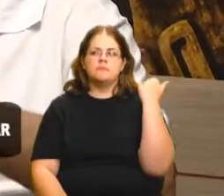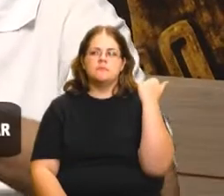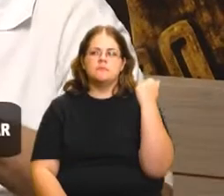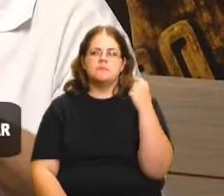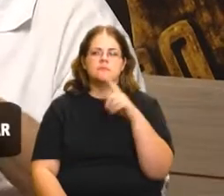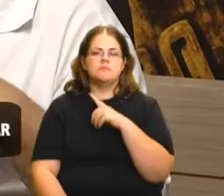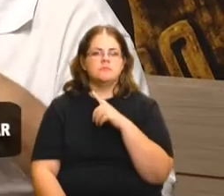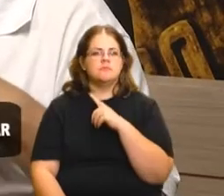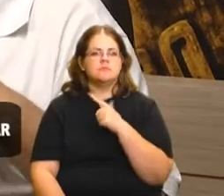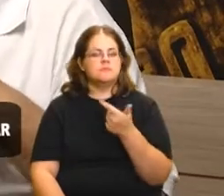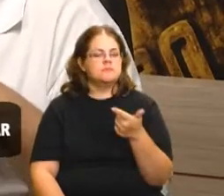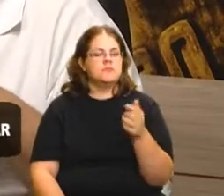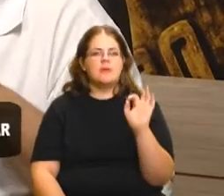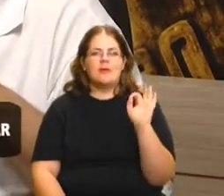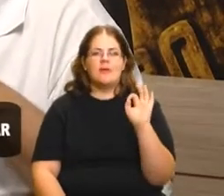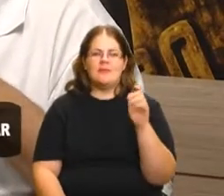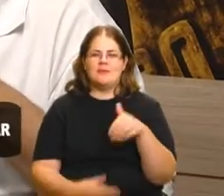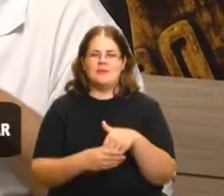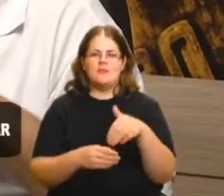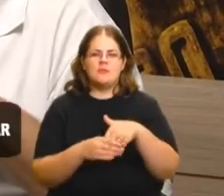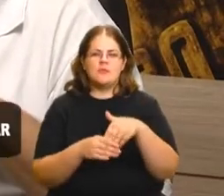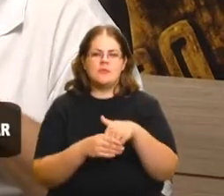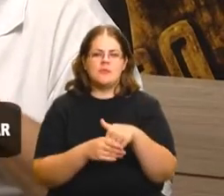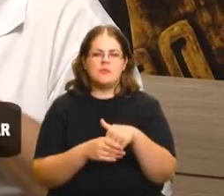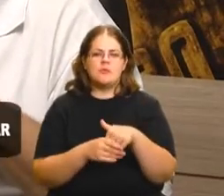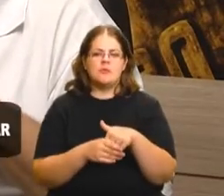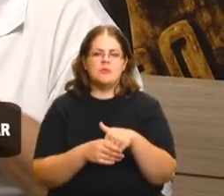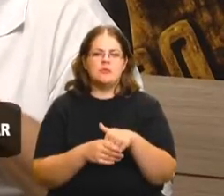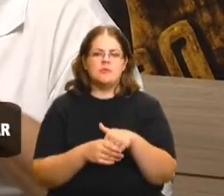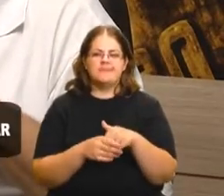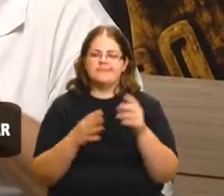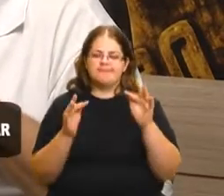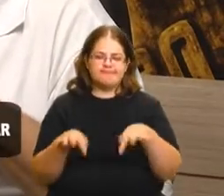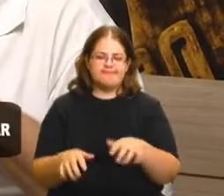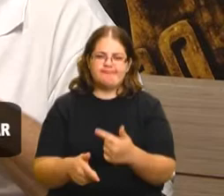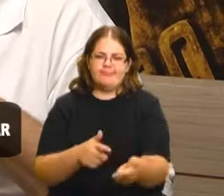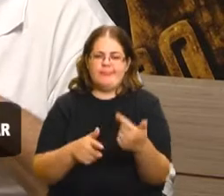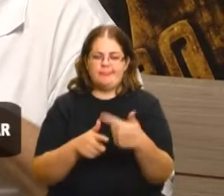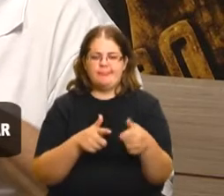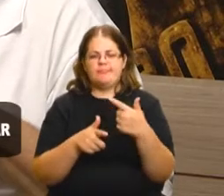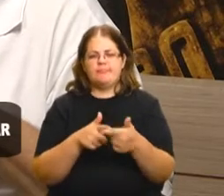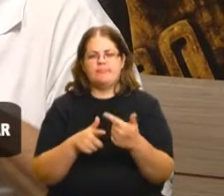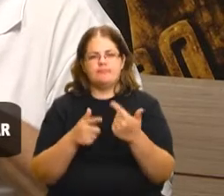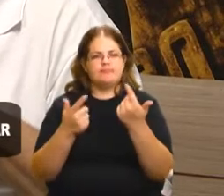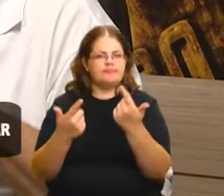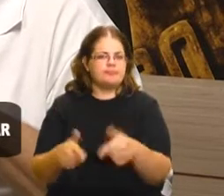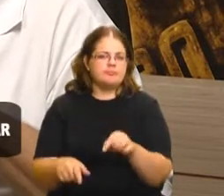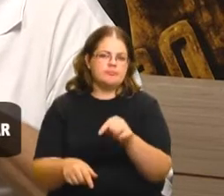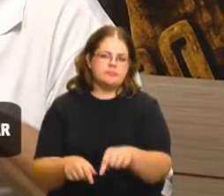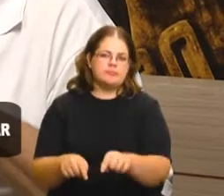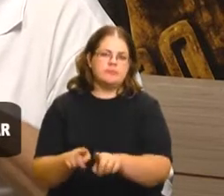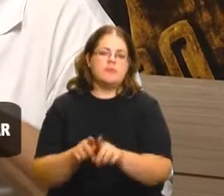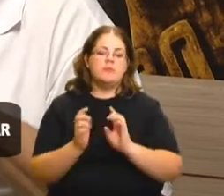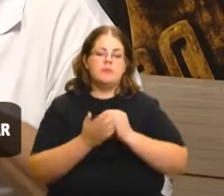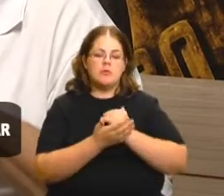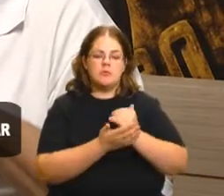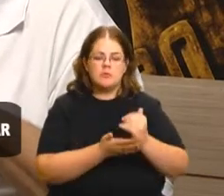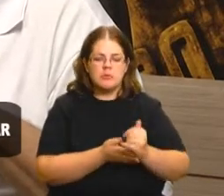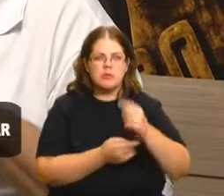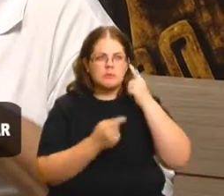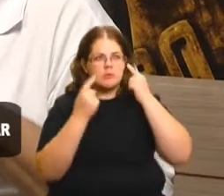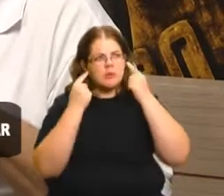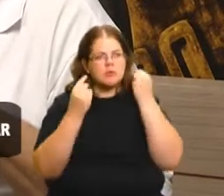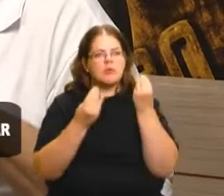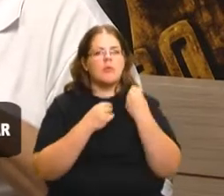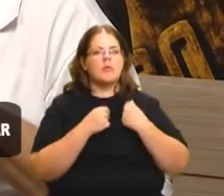eleição que não tinha, que havia sido frustrada, né? E naquele momento se